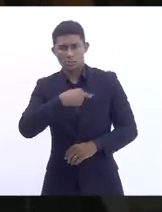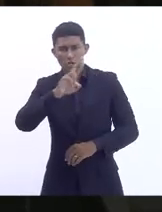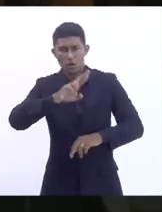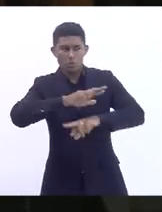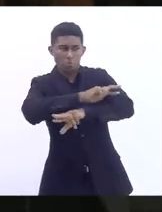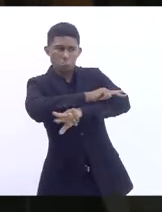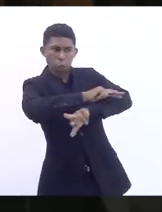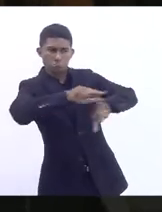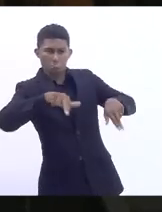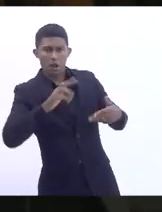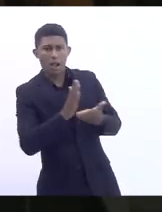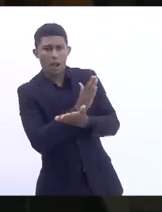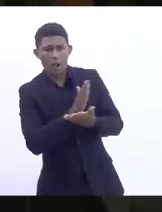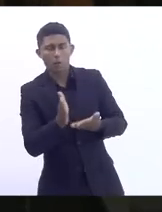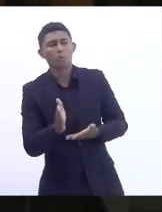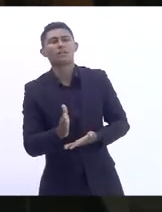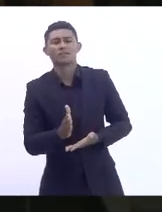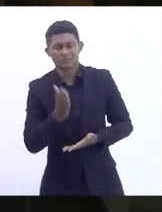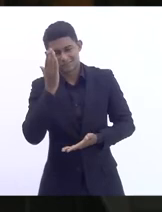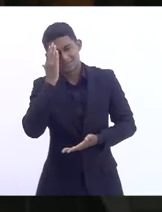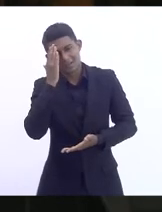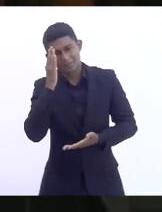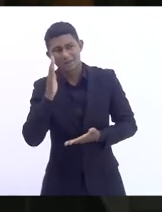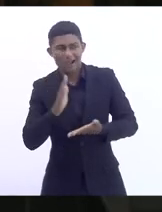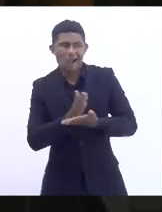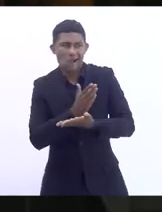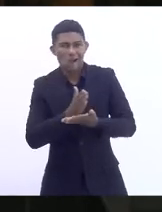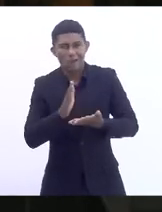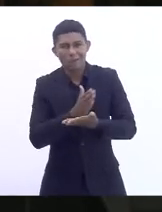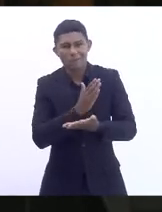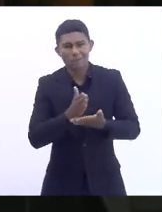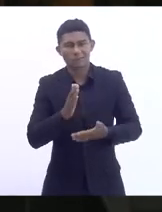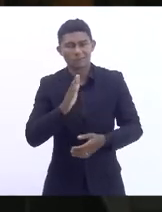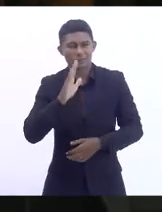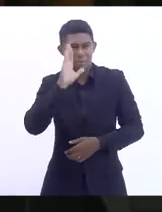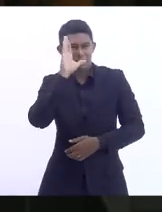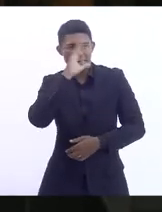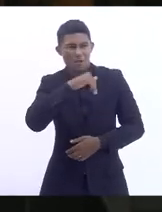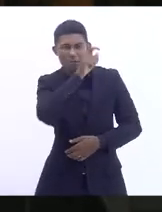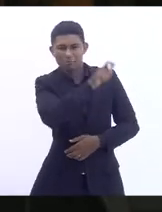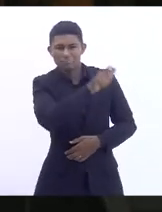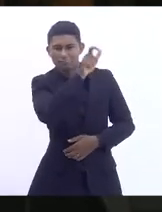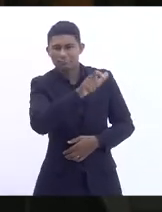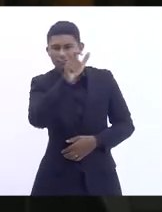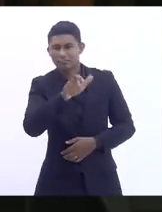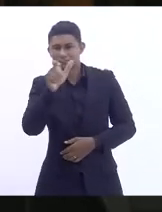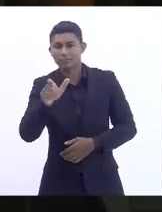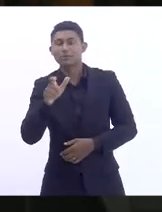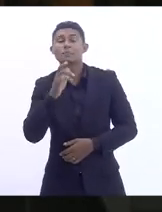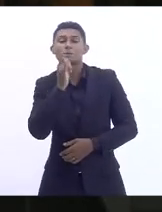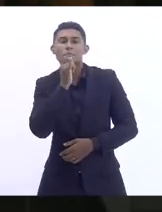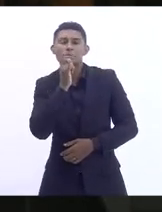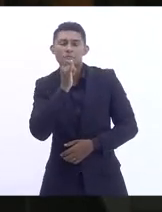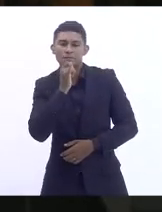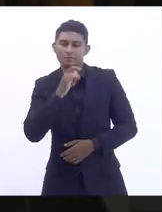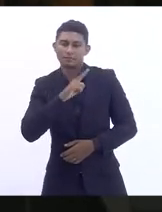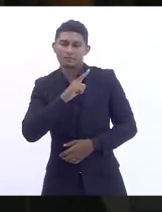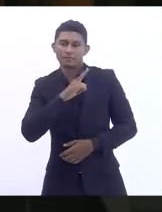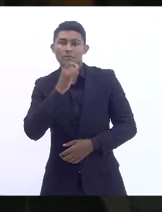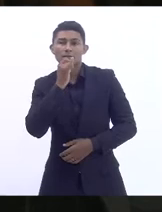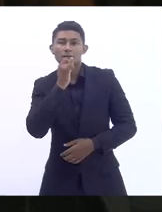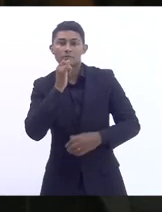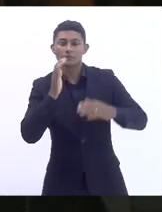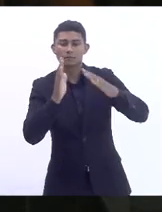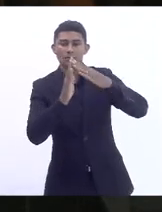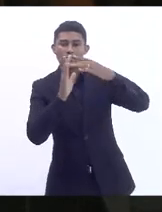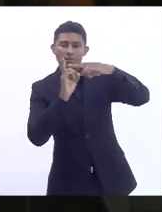como uma evangélica, sabe disso. Até na igreja evangélica faz